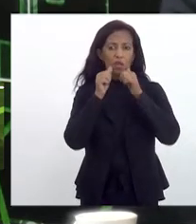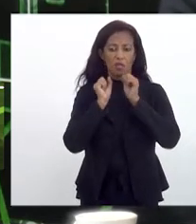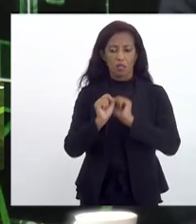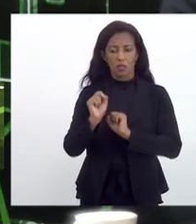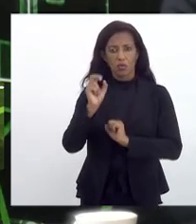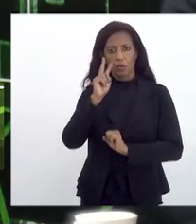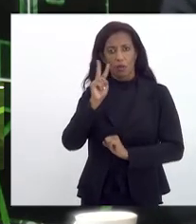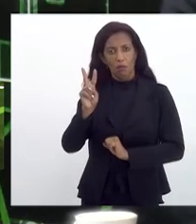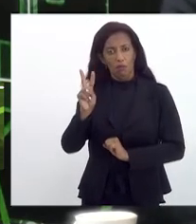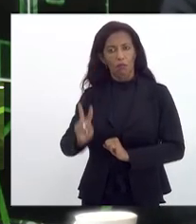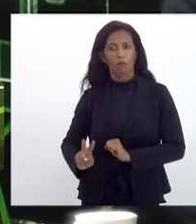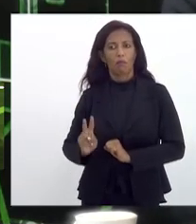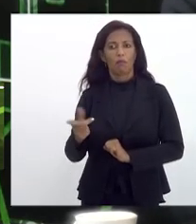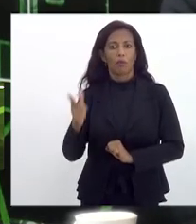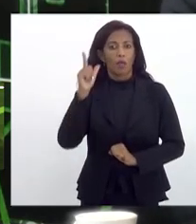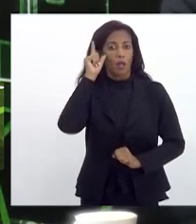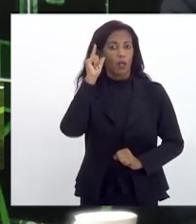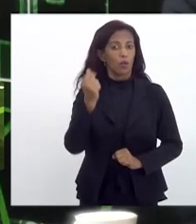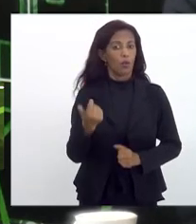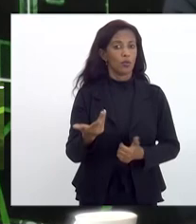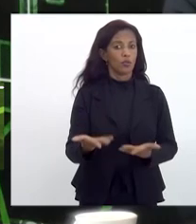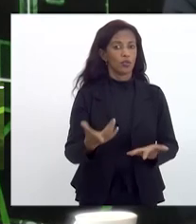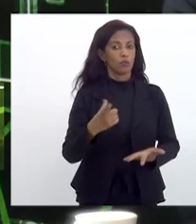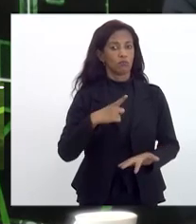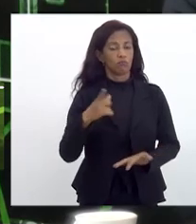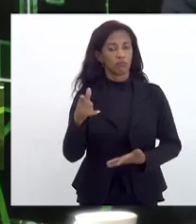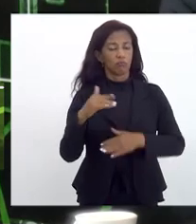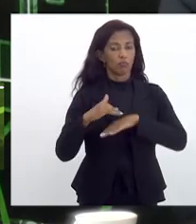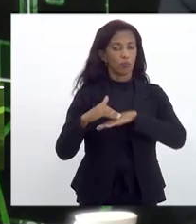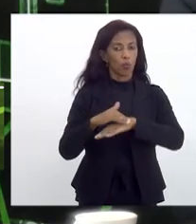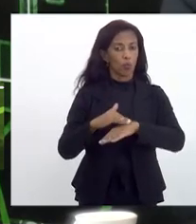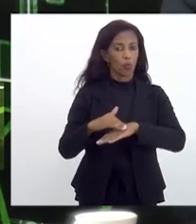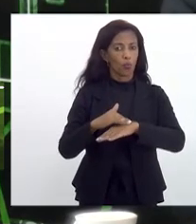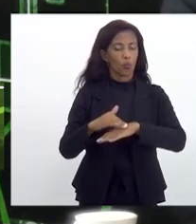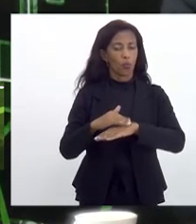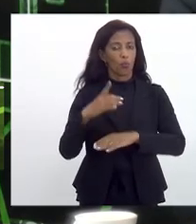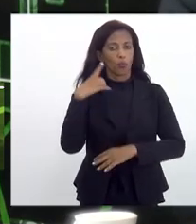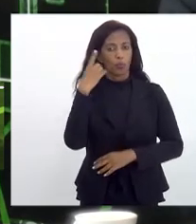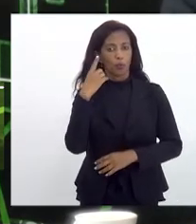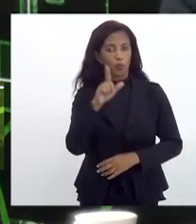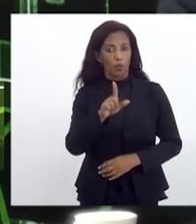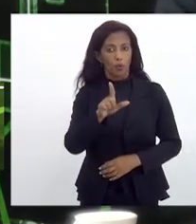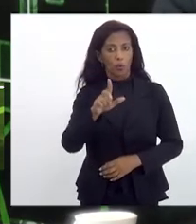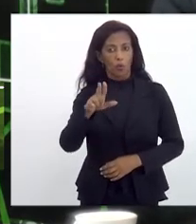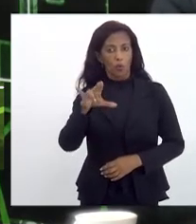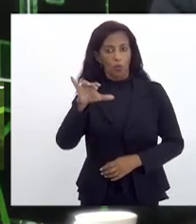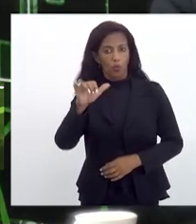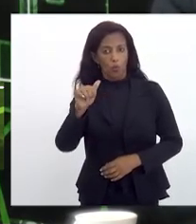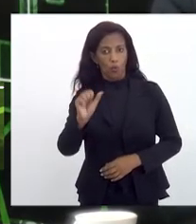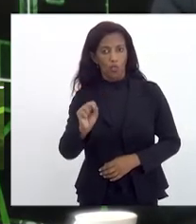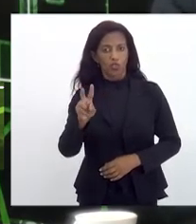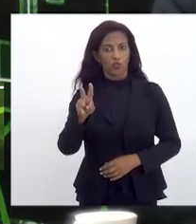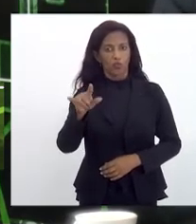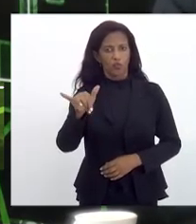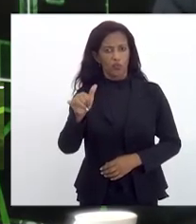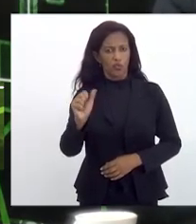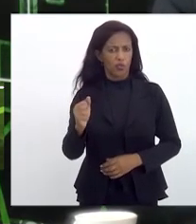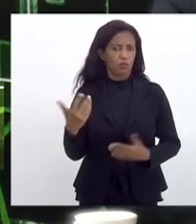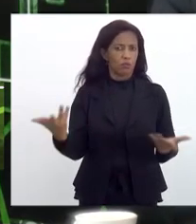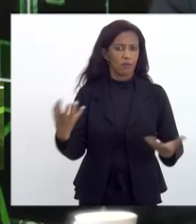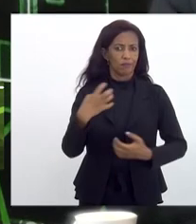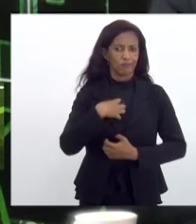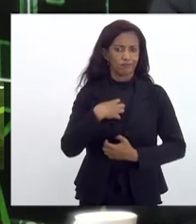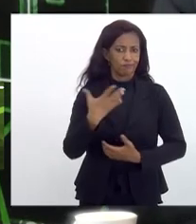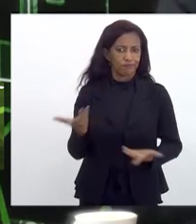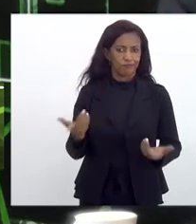ver, porque a lógica que eu estive lá conversando com o deputado Lucas Virgílio é essa, né? Porque, senão, não faz o menor sentido.